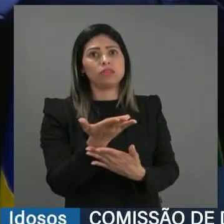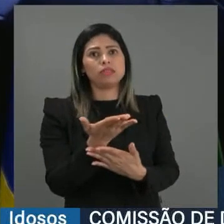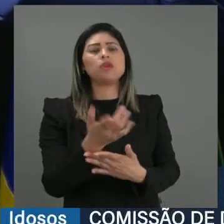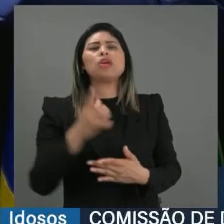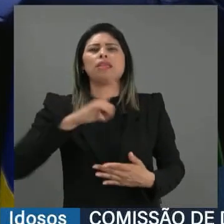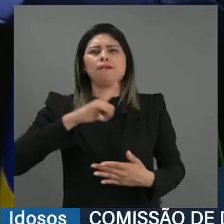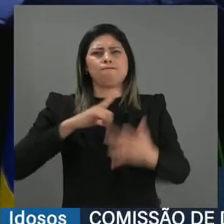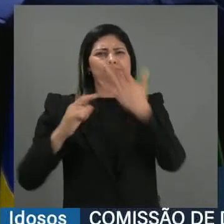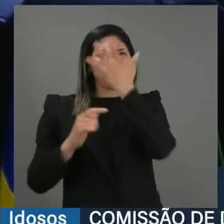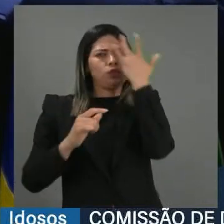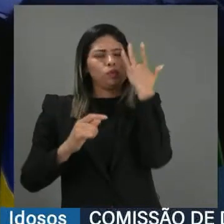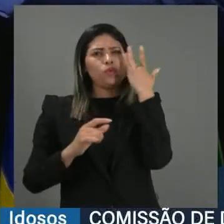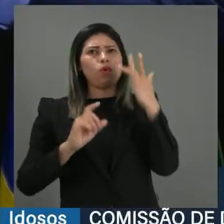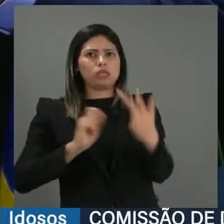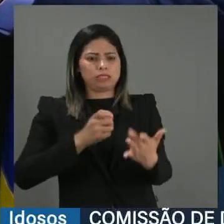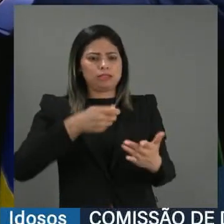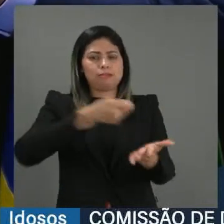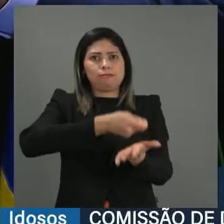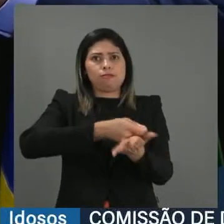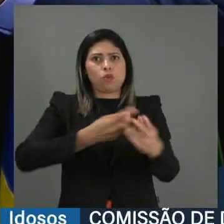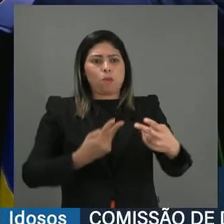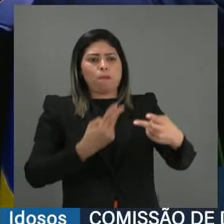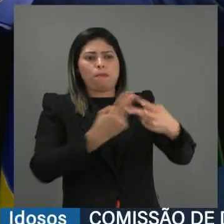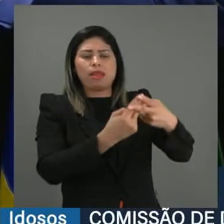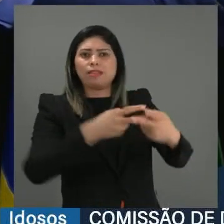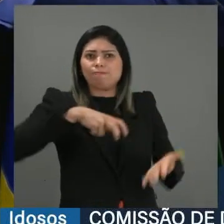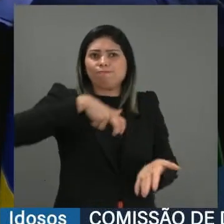sendo condenada de forma irresponsável.